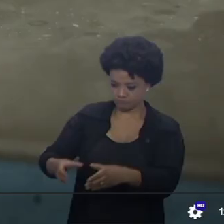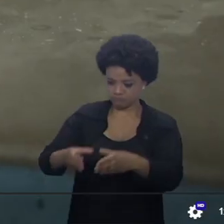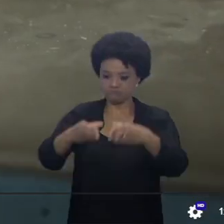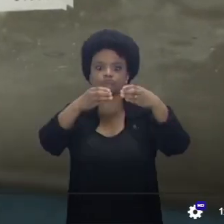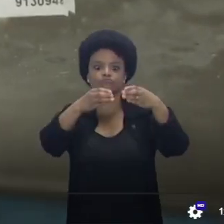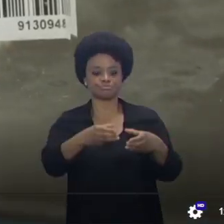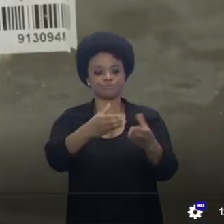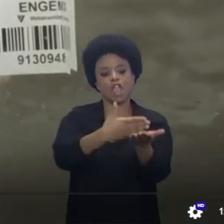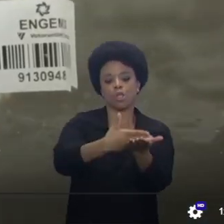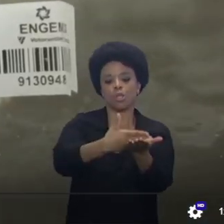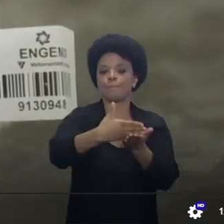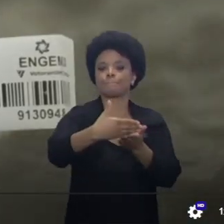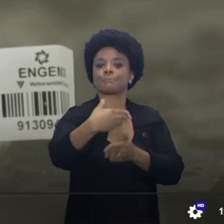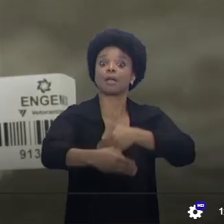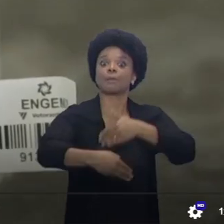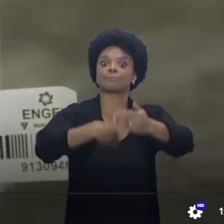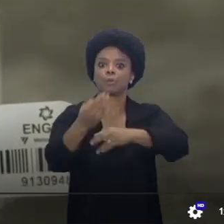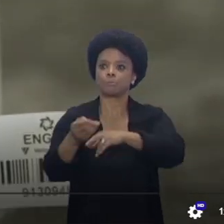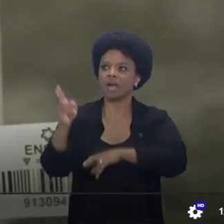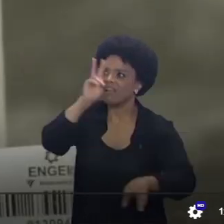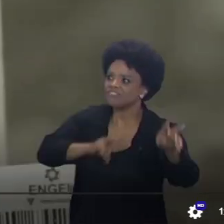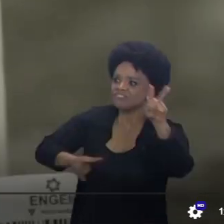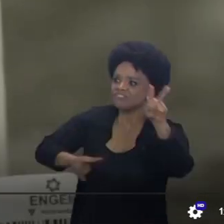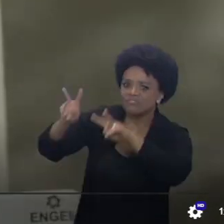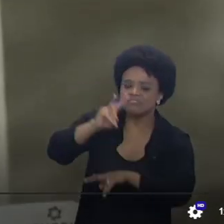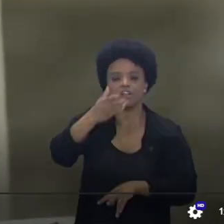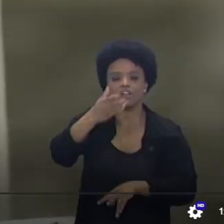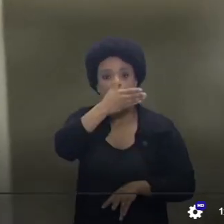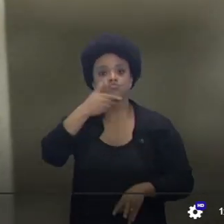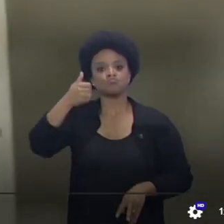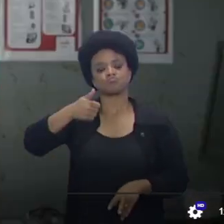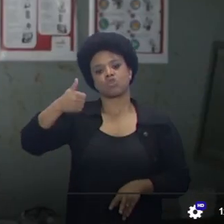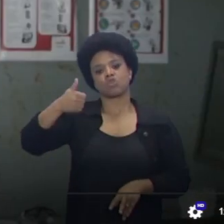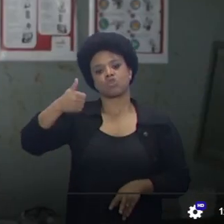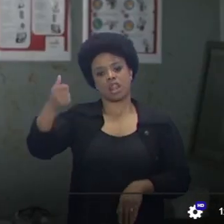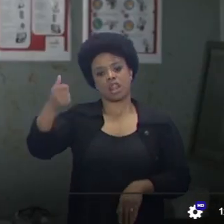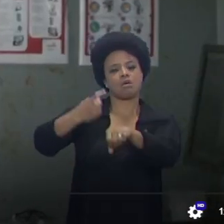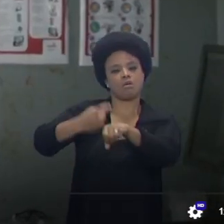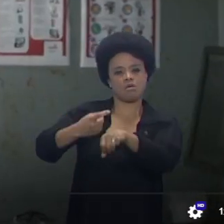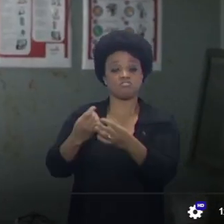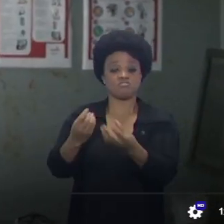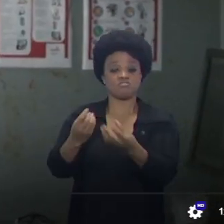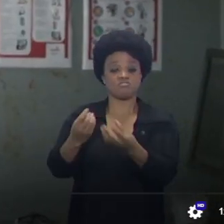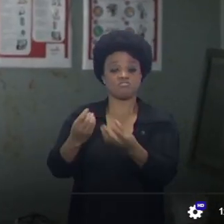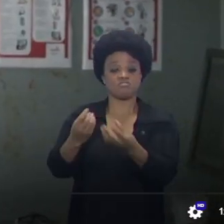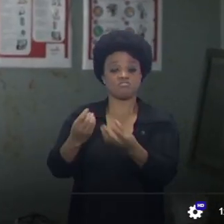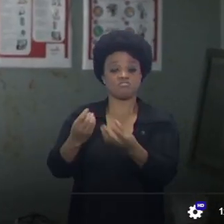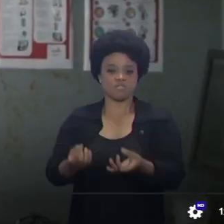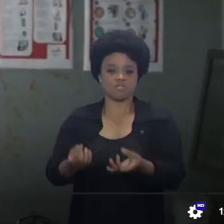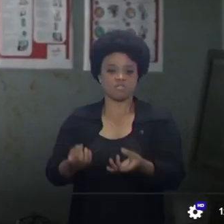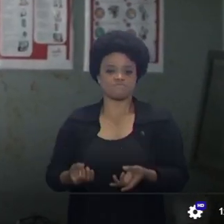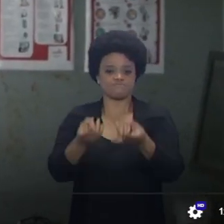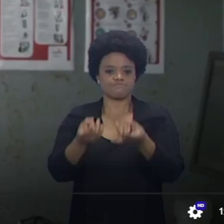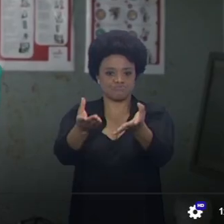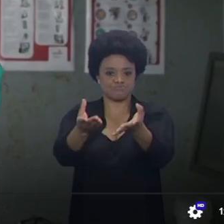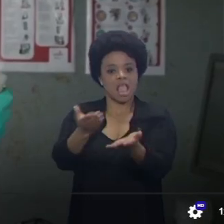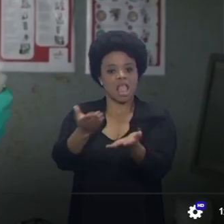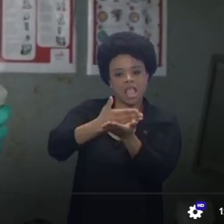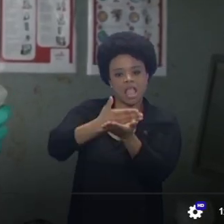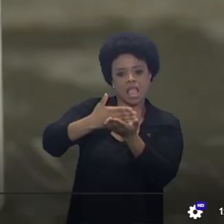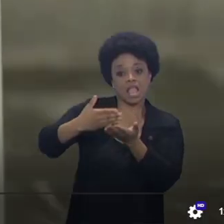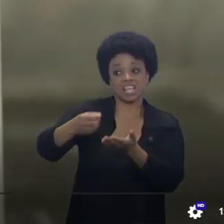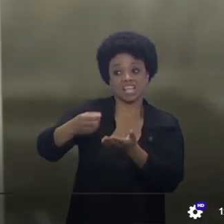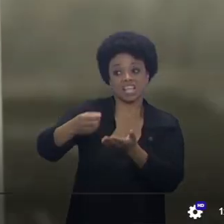início ao processo de verificação da qualidade do concreto que já foi entregue. Inicialmente Havendo